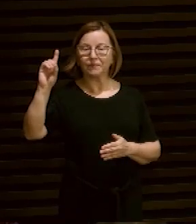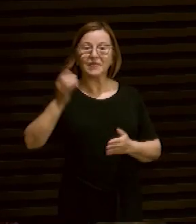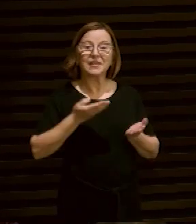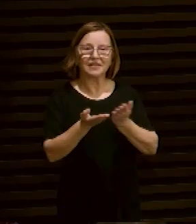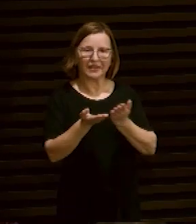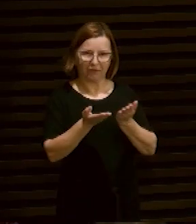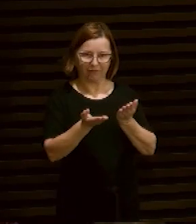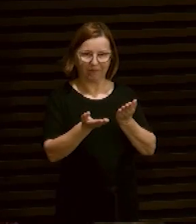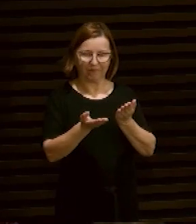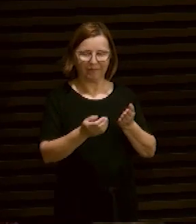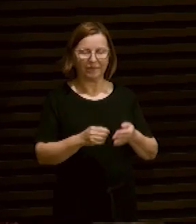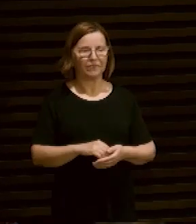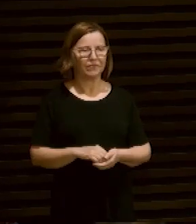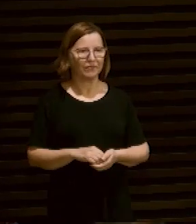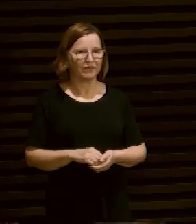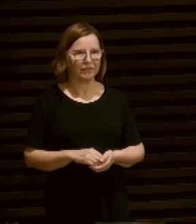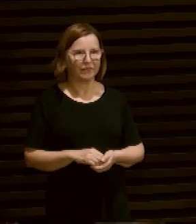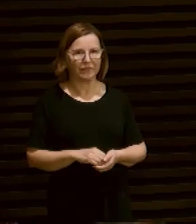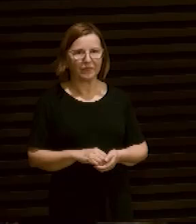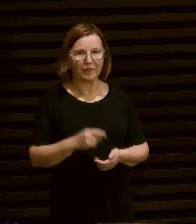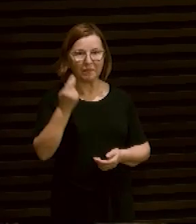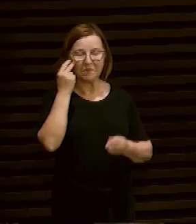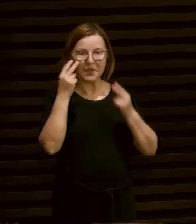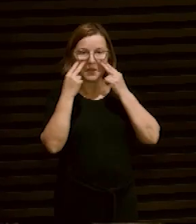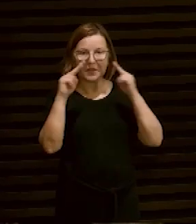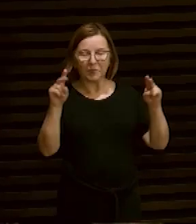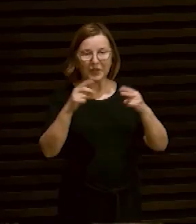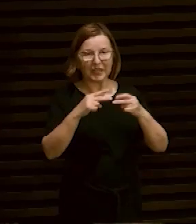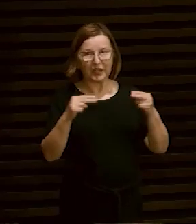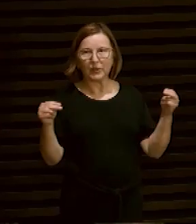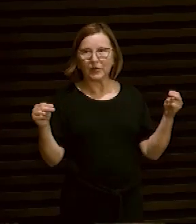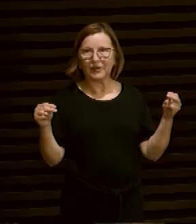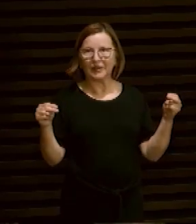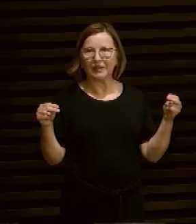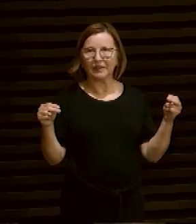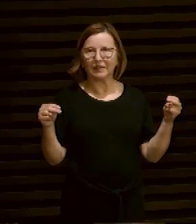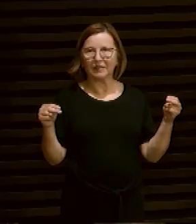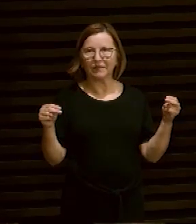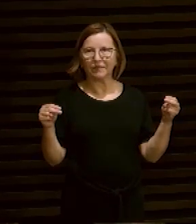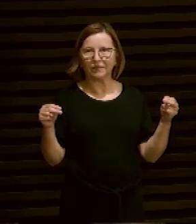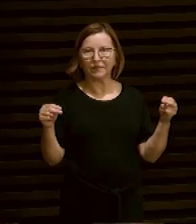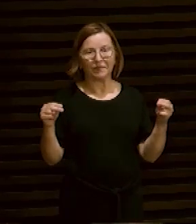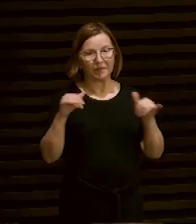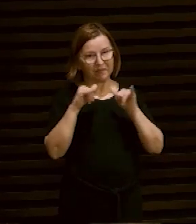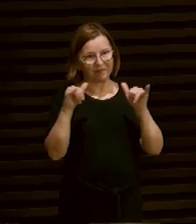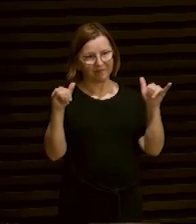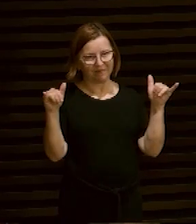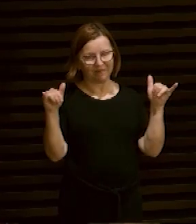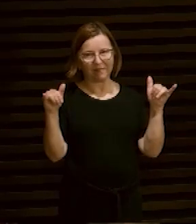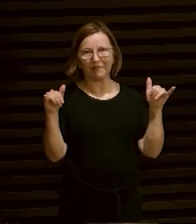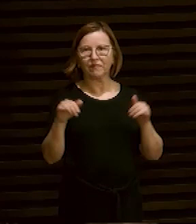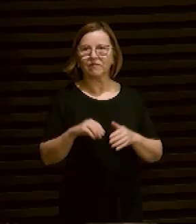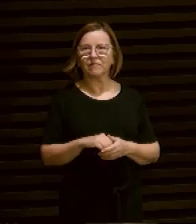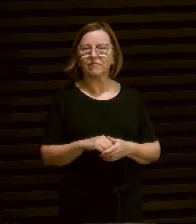servo, para testemunho das coisas que haviam de ser anunciadas.